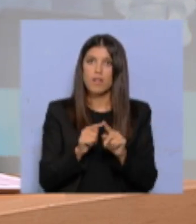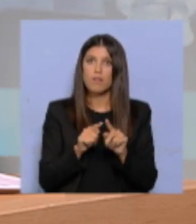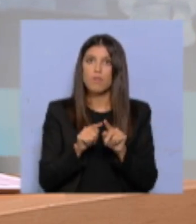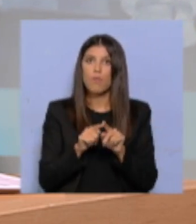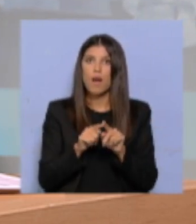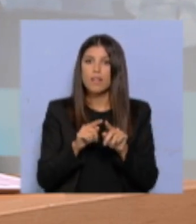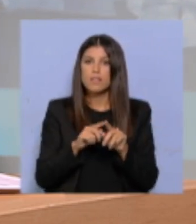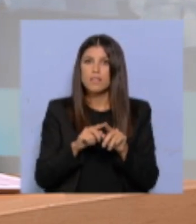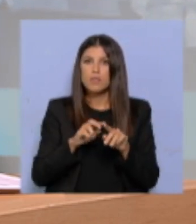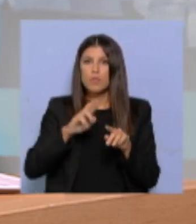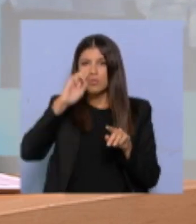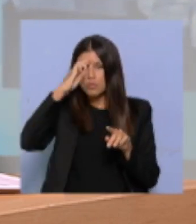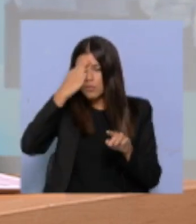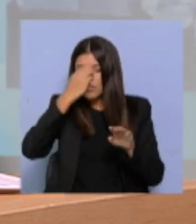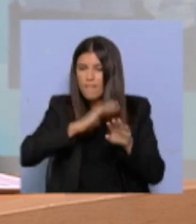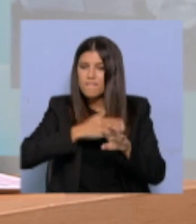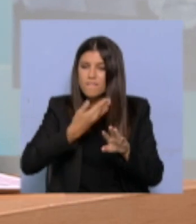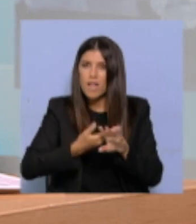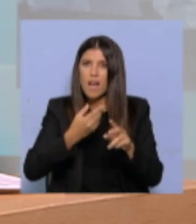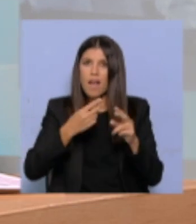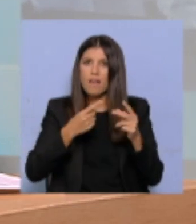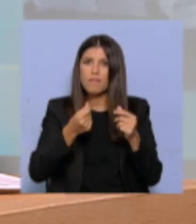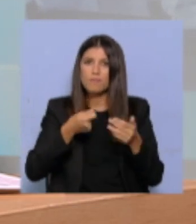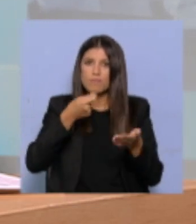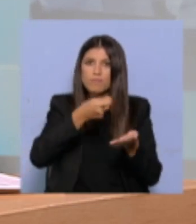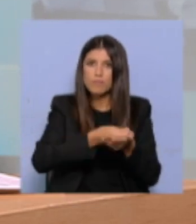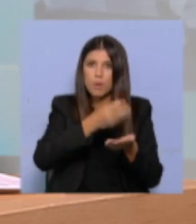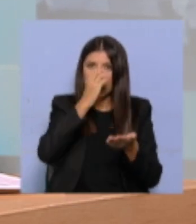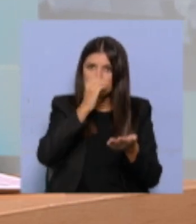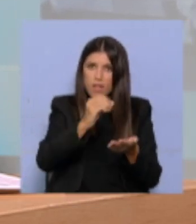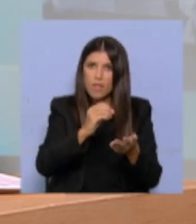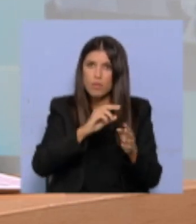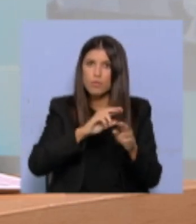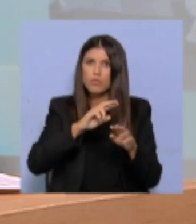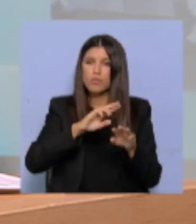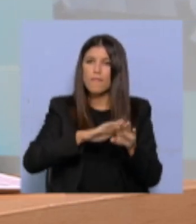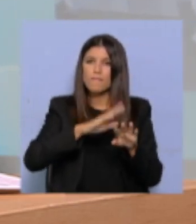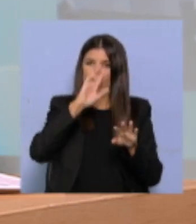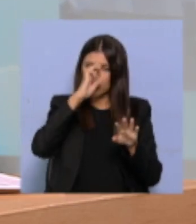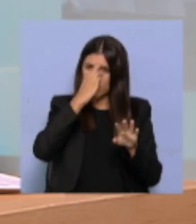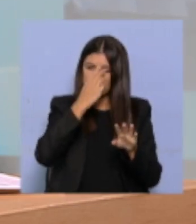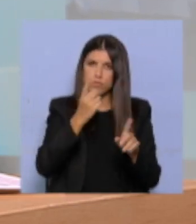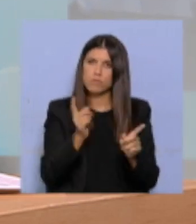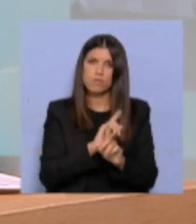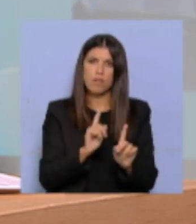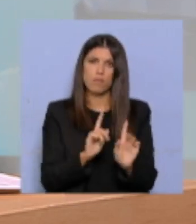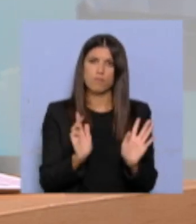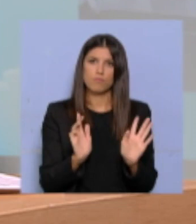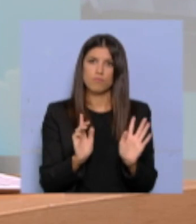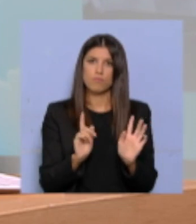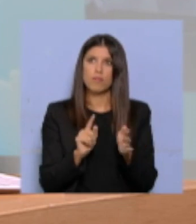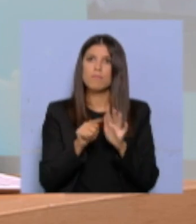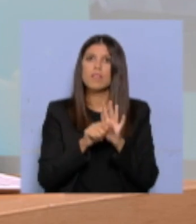esforço acrescido financeiro para o Estado de forma significativa. Quais são elas? Era a